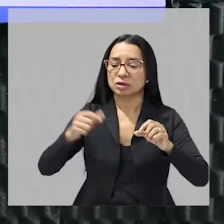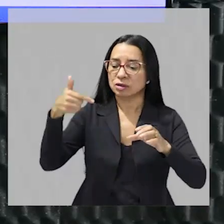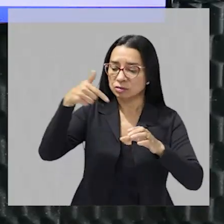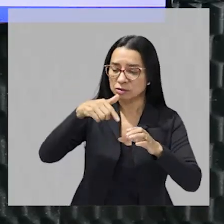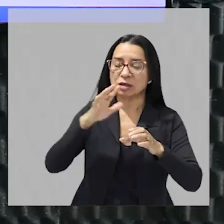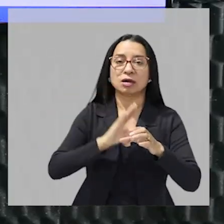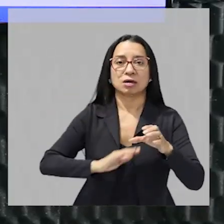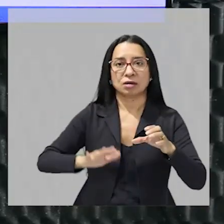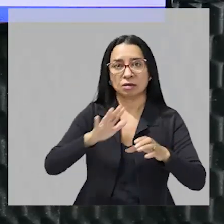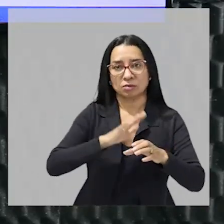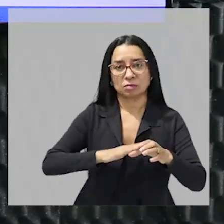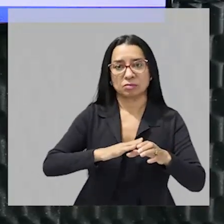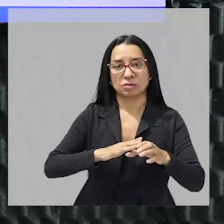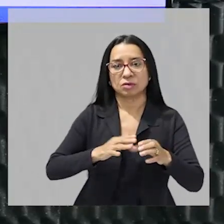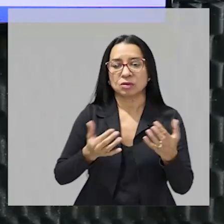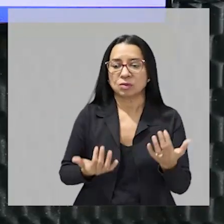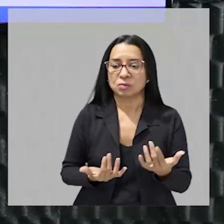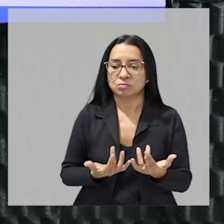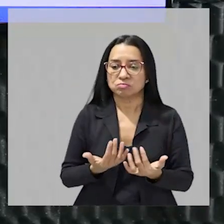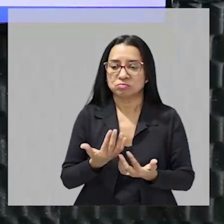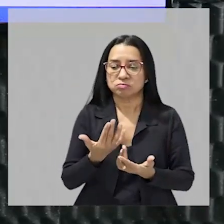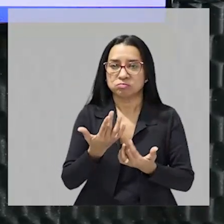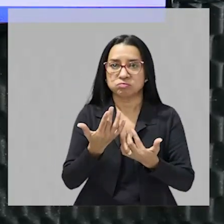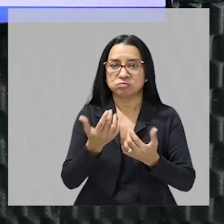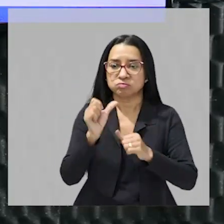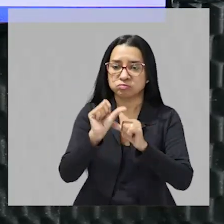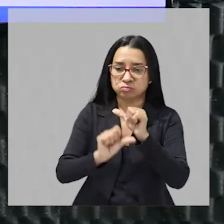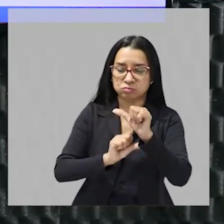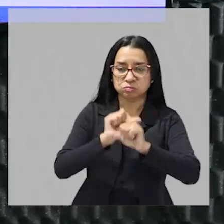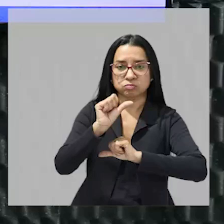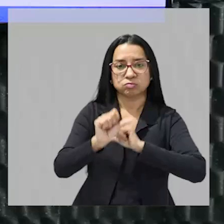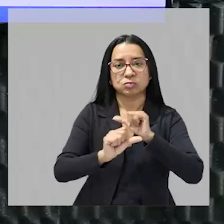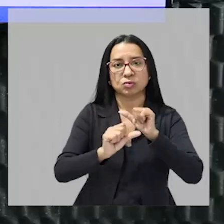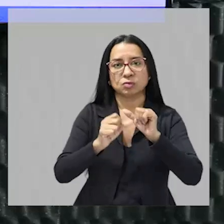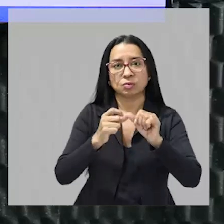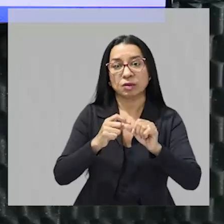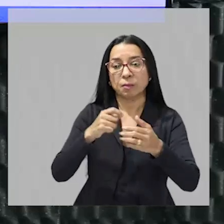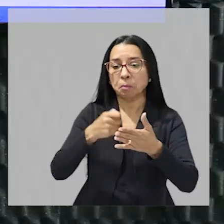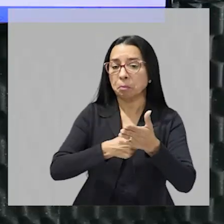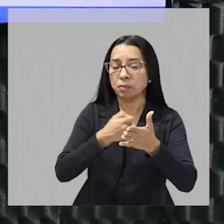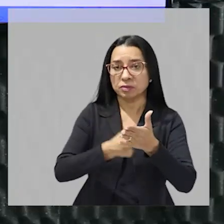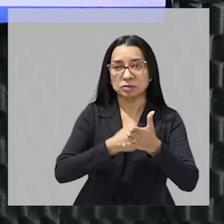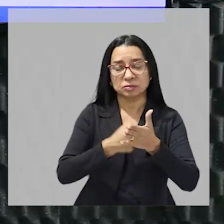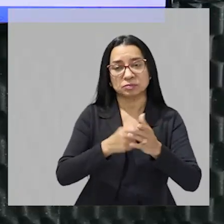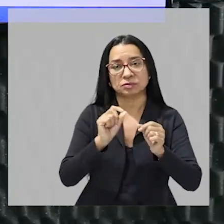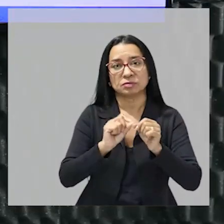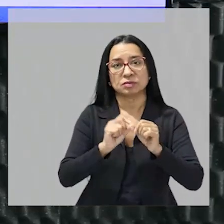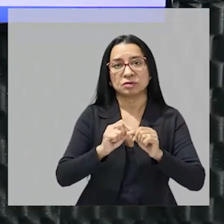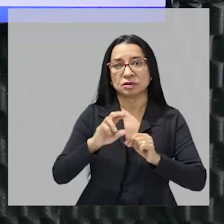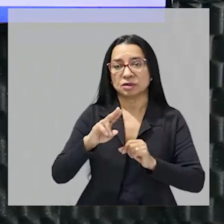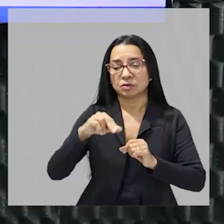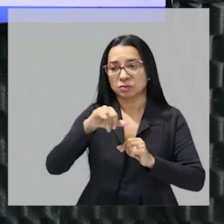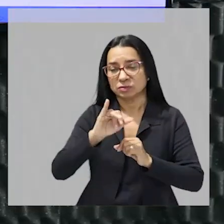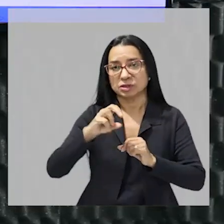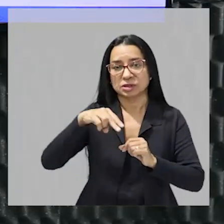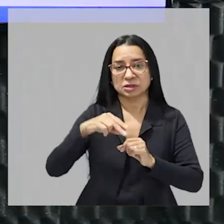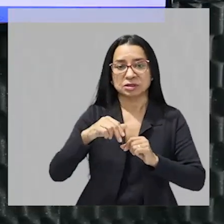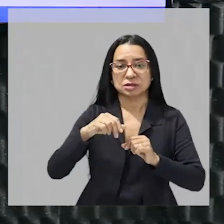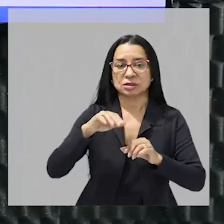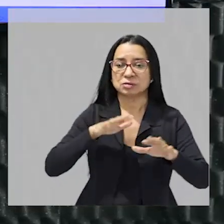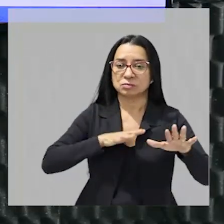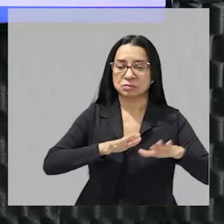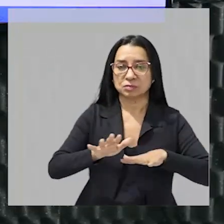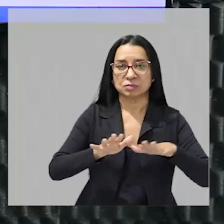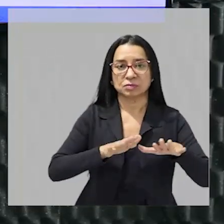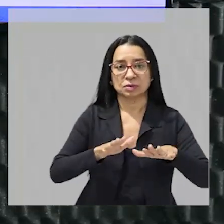E quando ela esquenta, essa água vira vapor em alta pressão e é essa pressão que faz a usina tá certo? Se movimentar. Uma